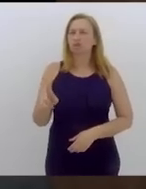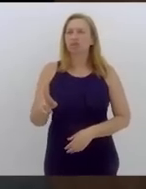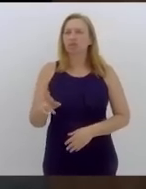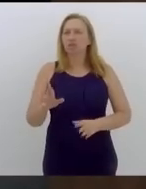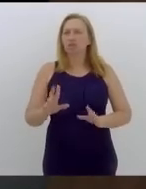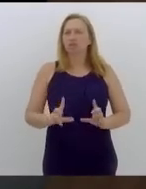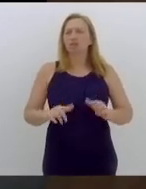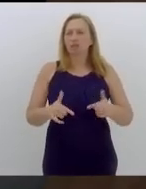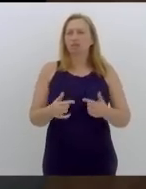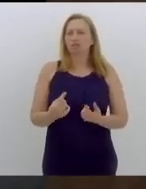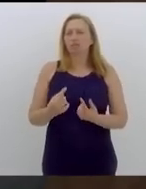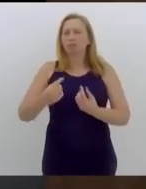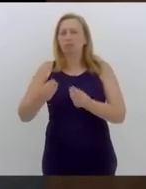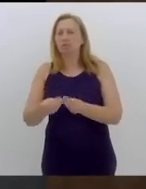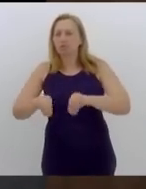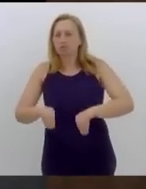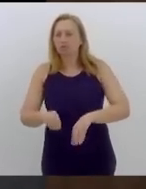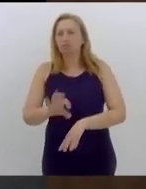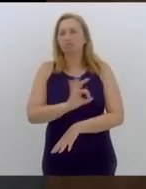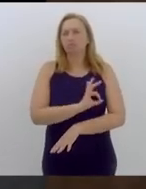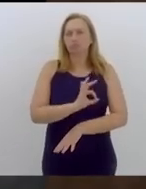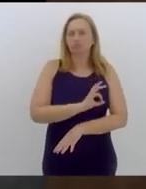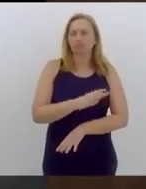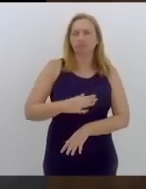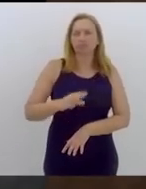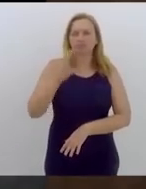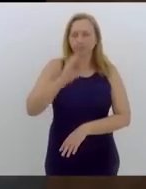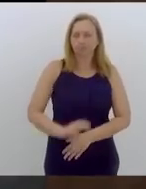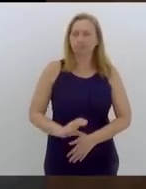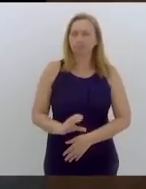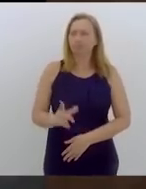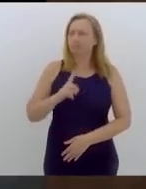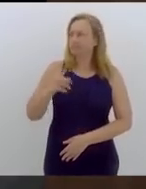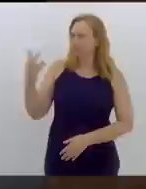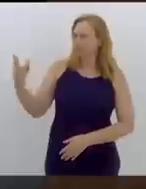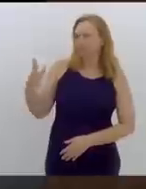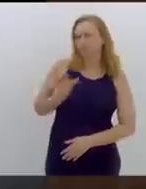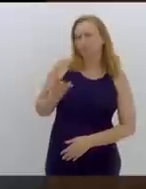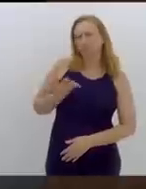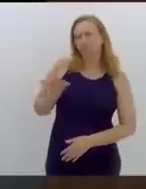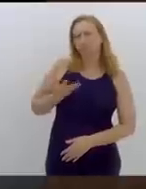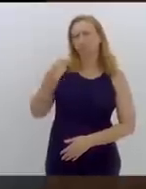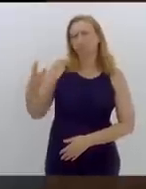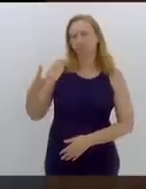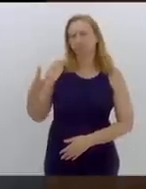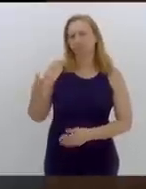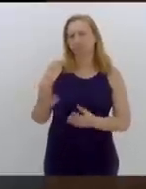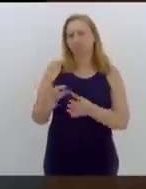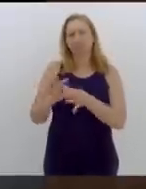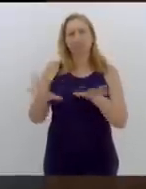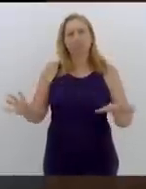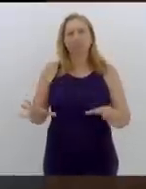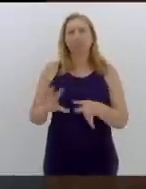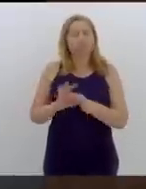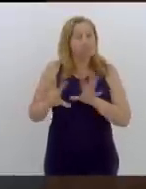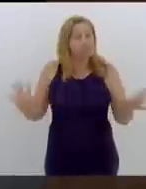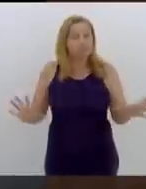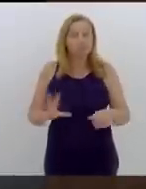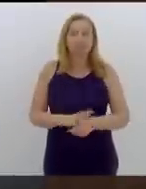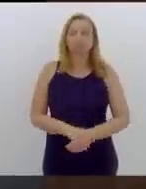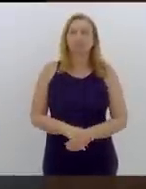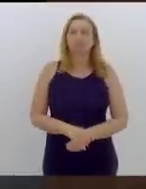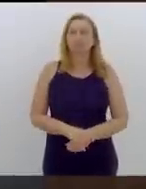para prejudicar o policial civil muitos ali tem até três colegas ali absolvido tão absolvido